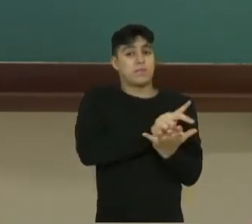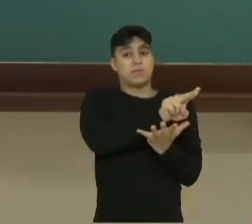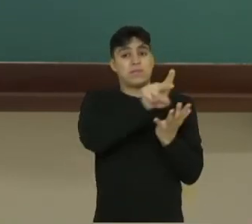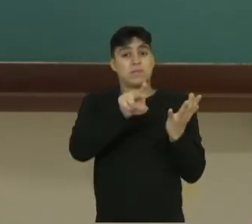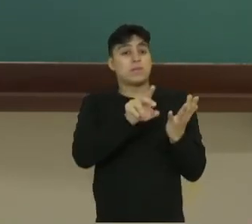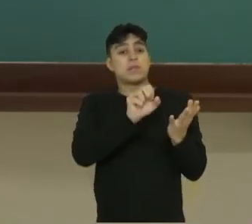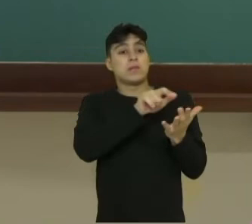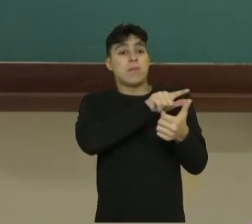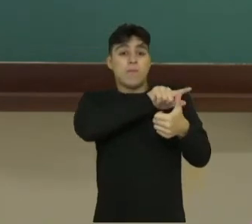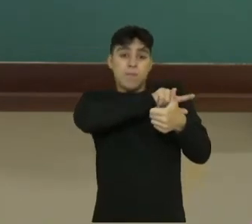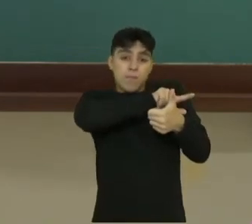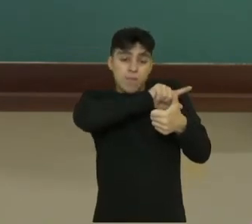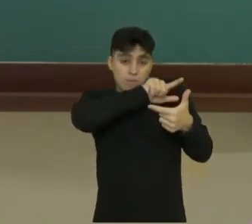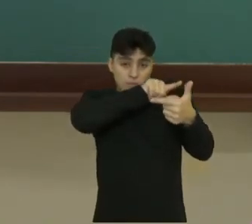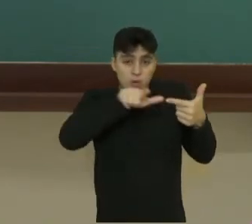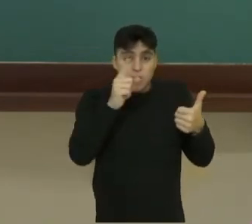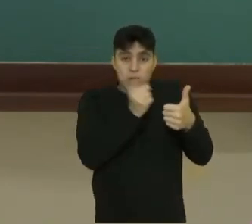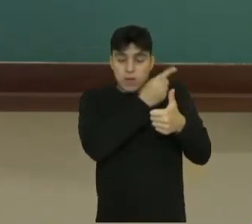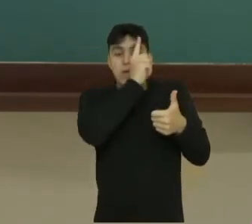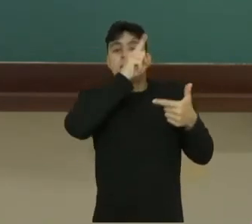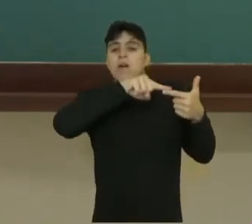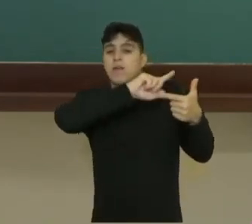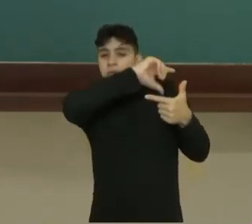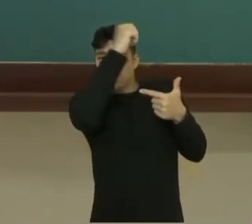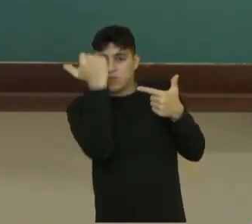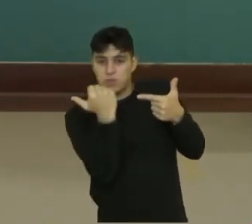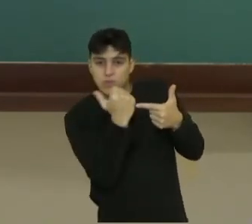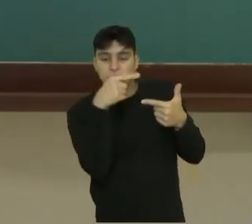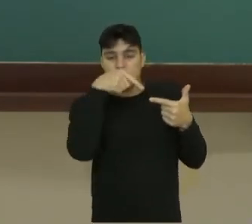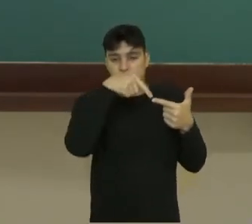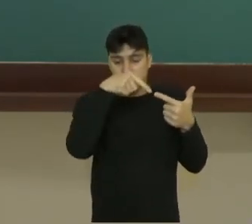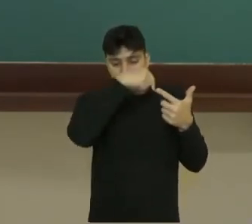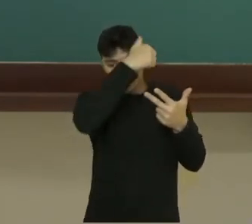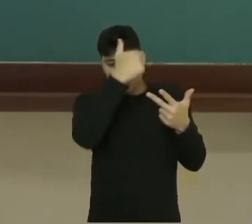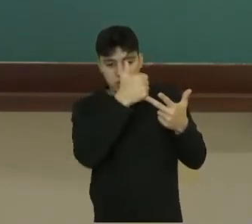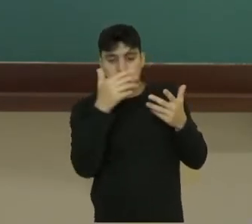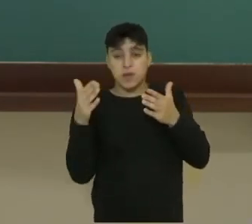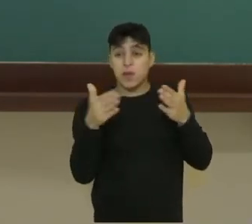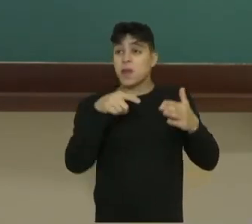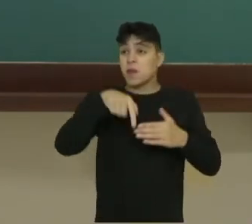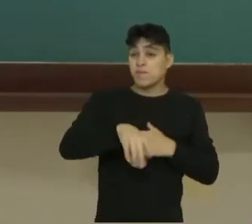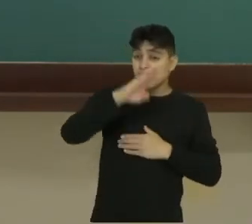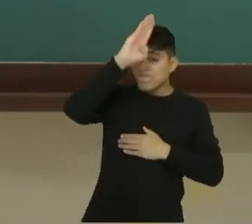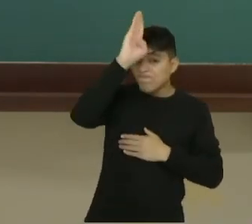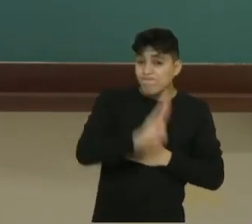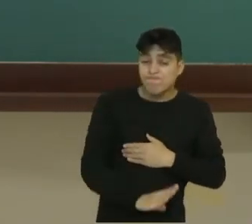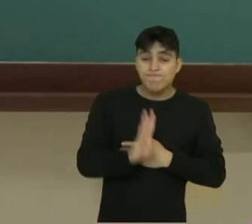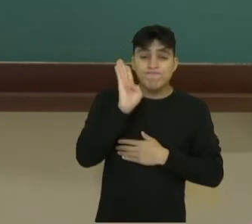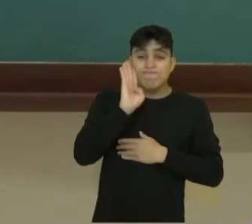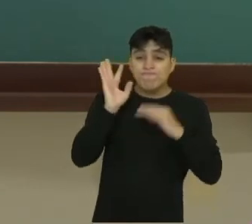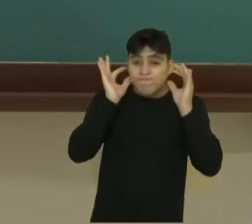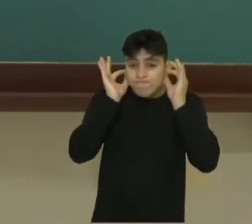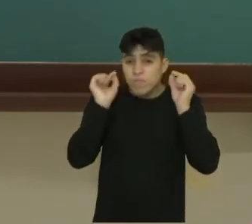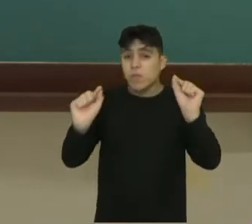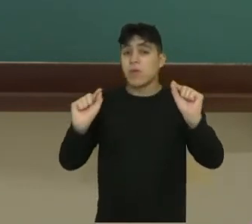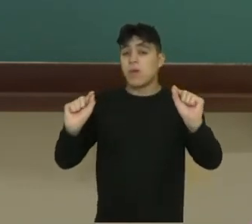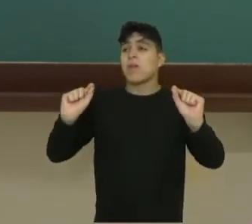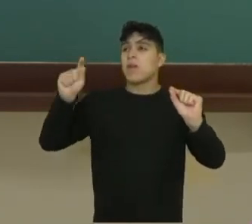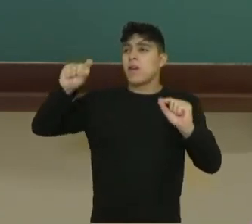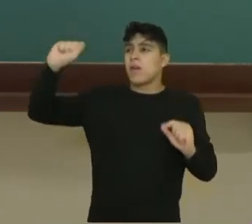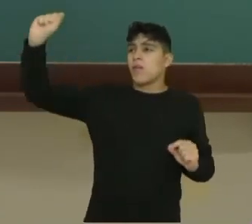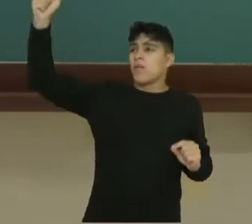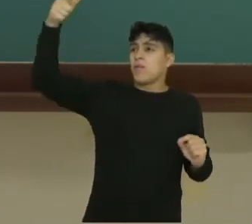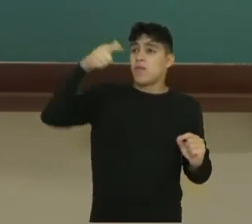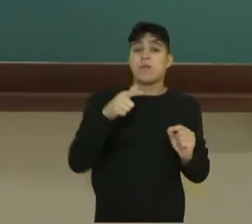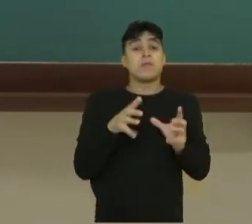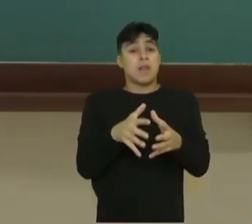isso, né? Uma coisa legal que está acontecendo no nosso país também é a questão da energia solar, né? A energia solar ela está crescendo bastante aí no